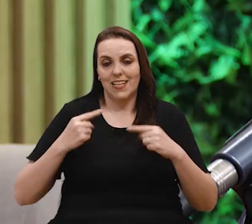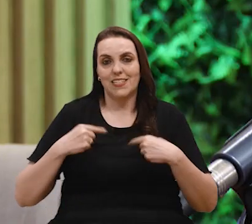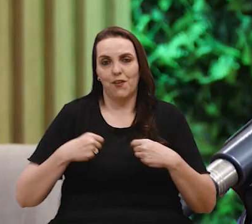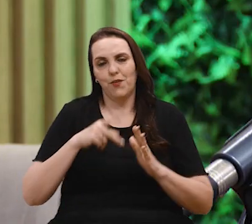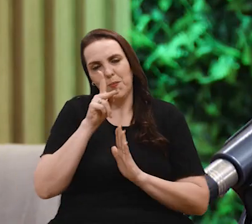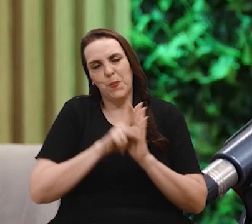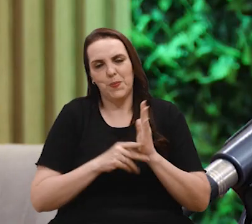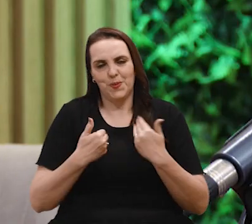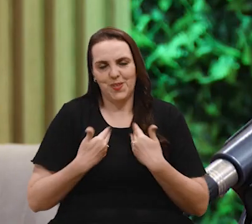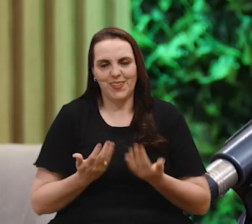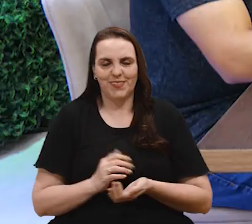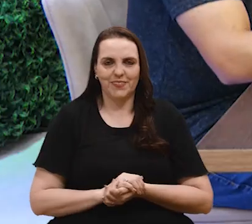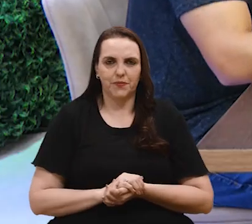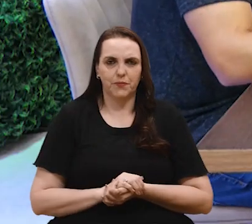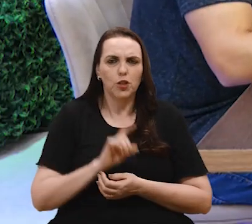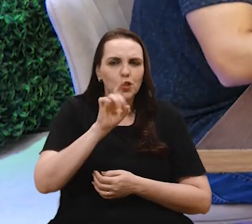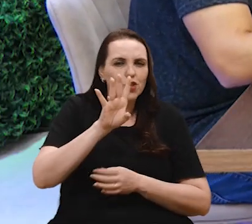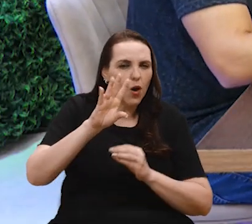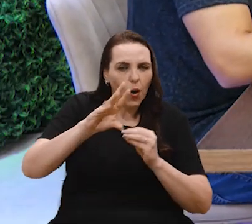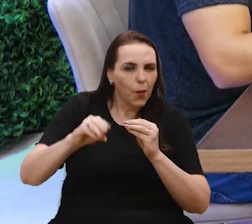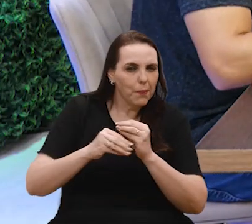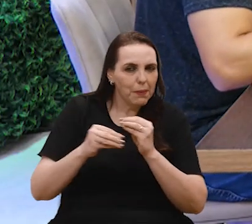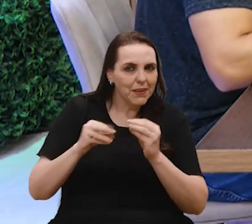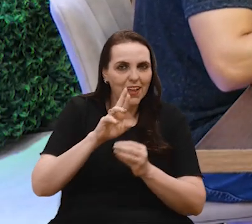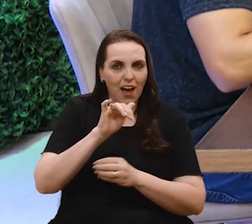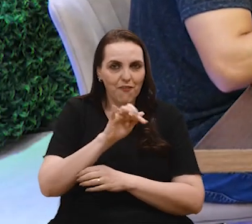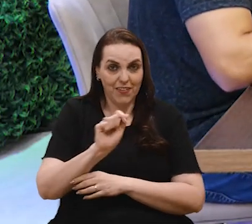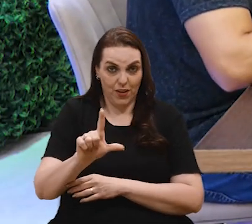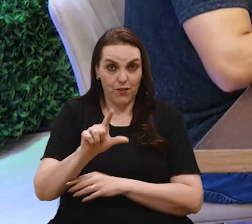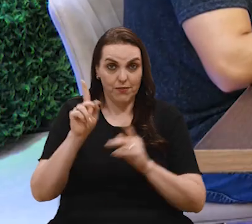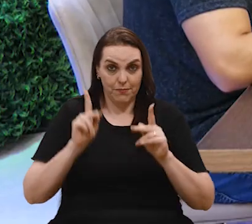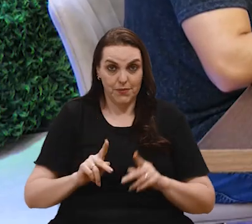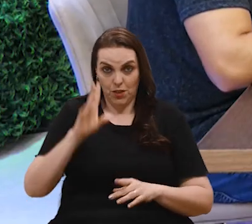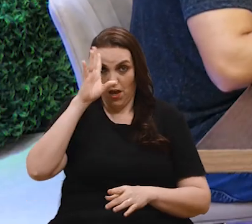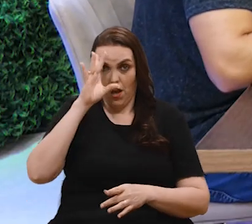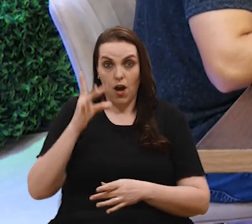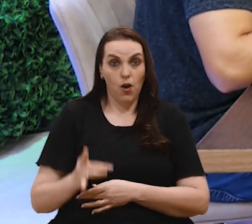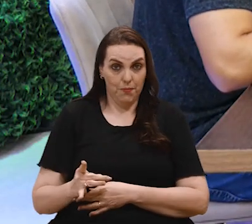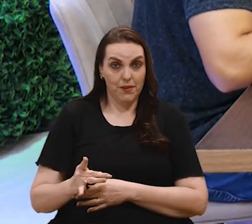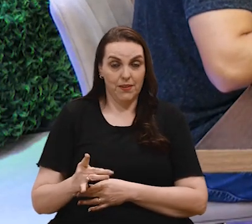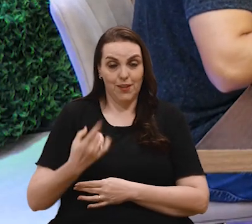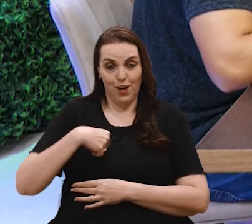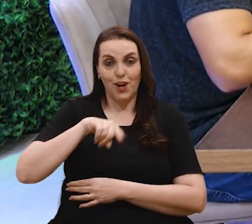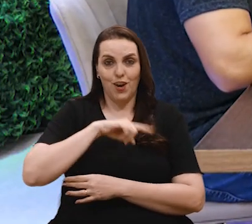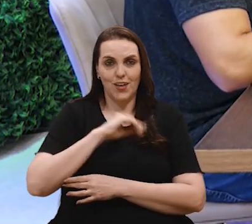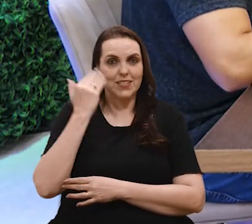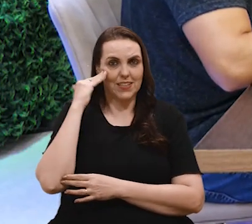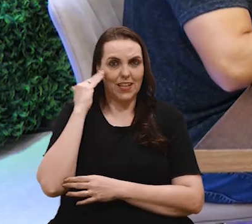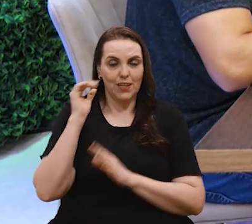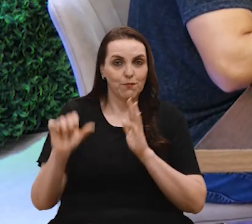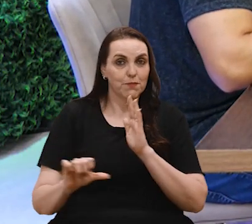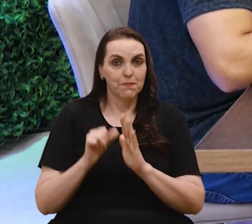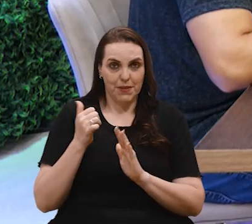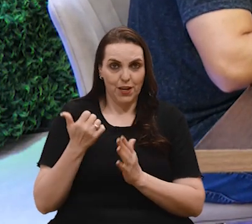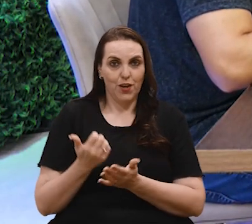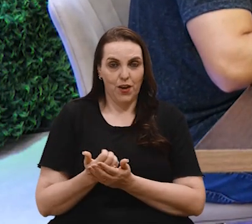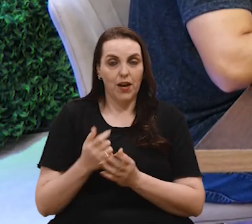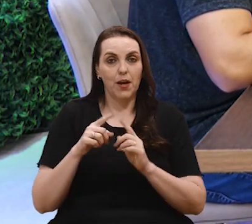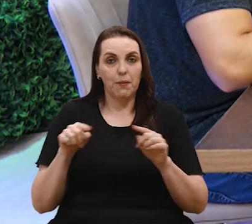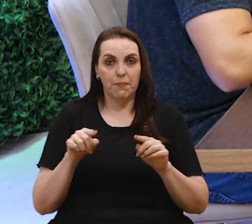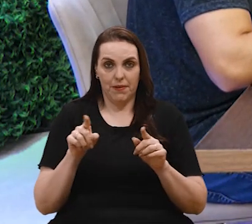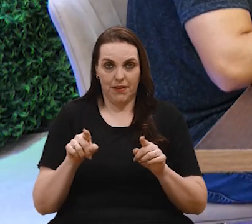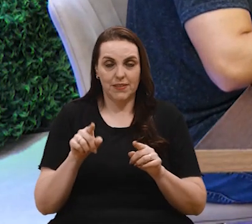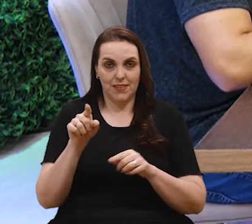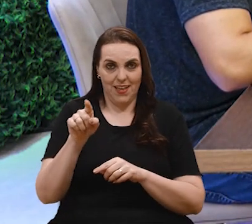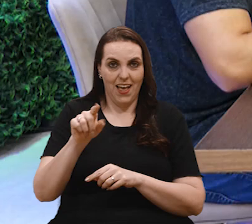desafio, com o projeto. Uhum. Deixa eu só fazer um adendo, assim, Rafael, para que as pessoas compreendam, a gente que está mais no meio, entende melhor, né?